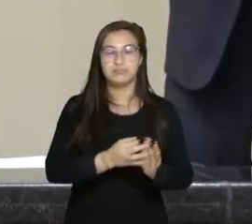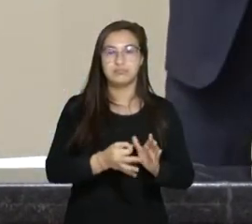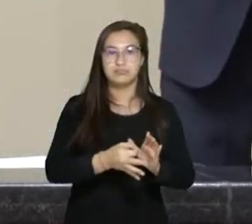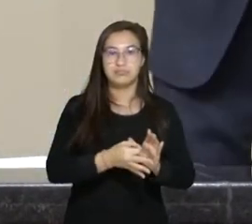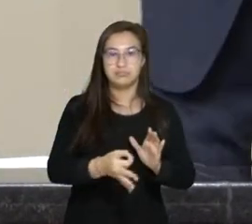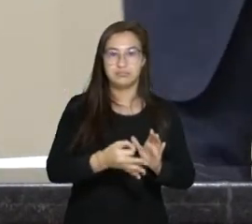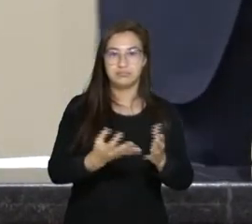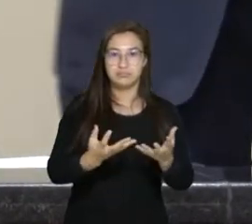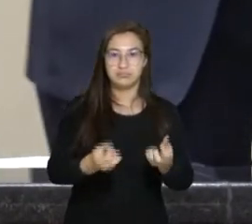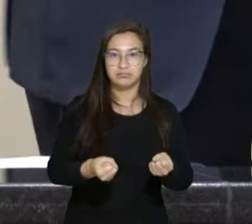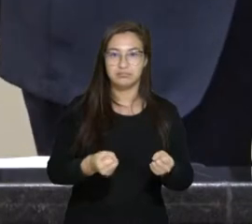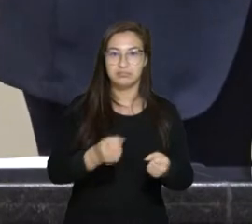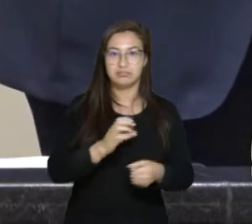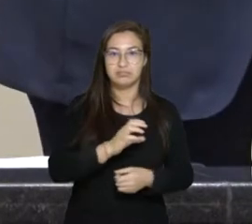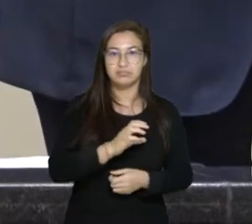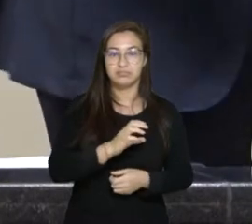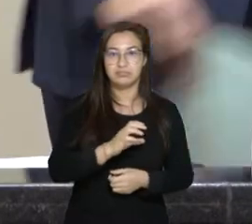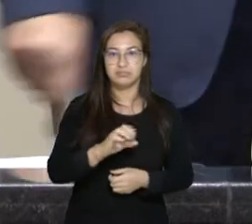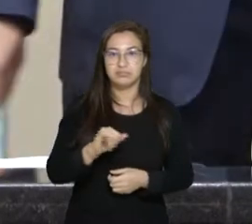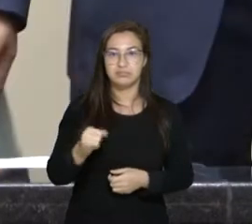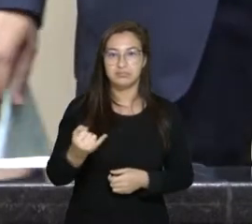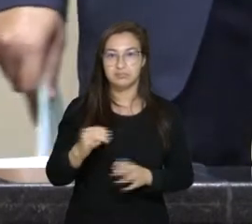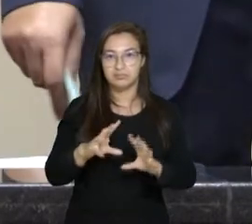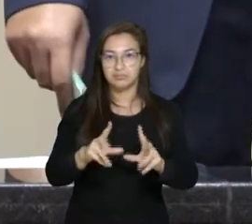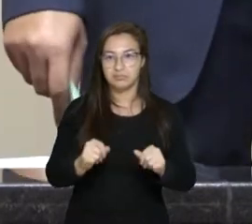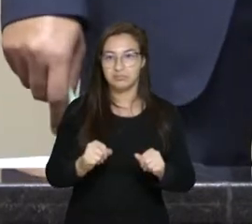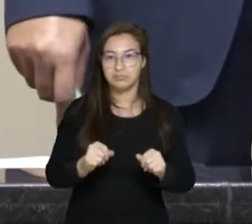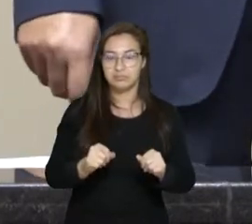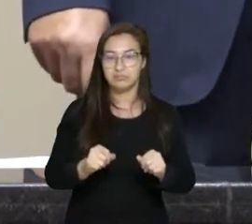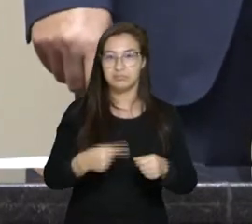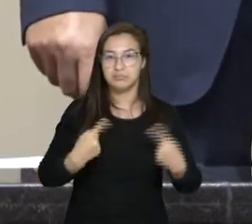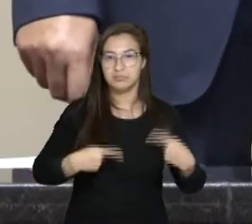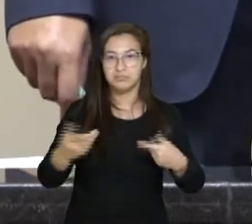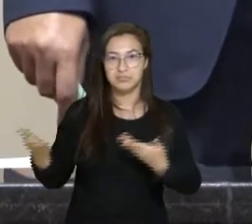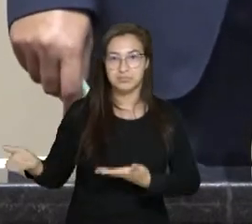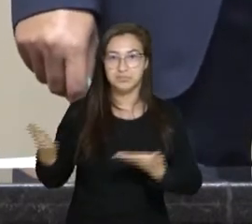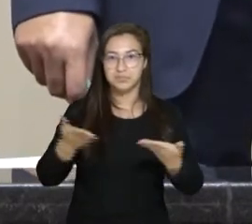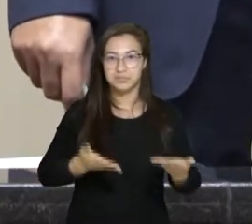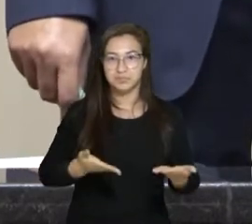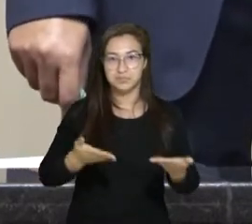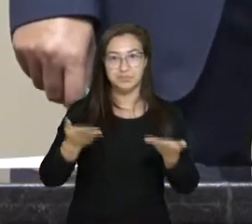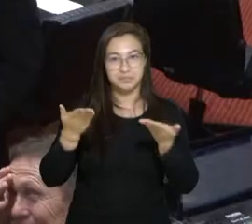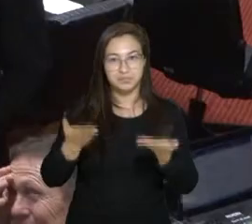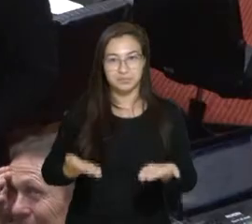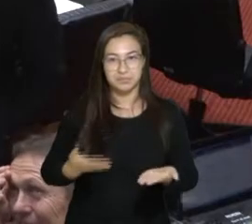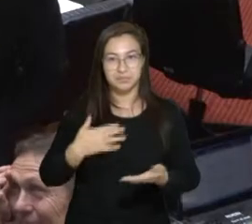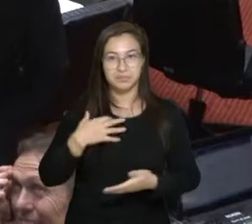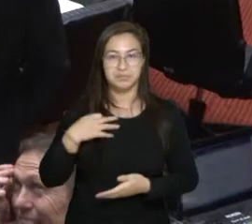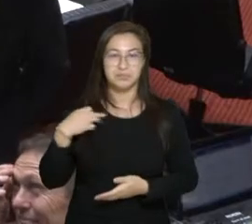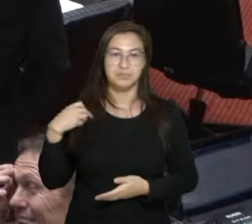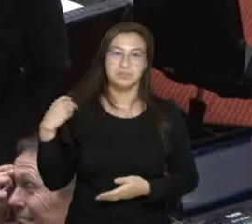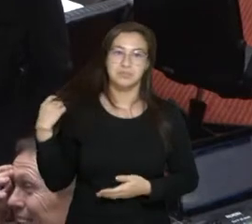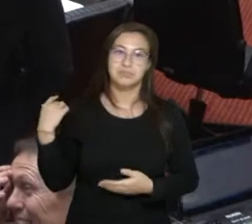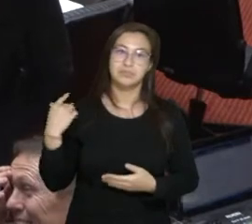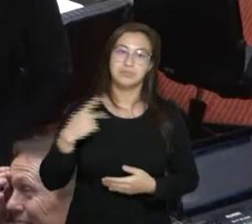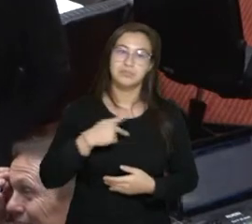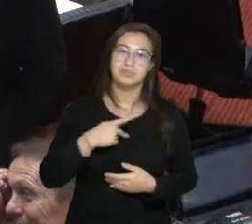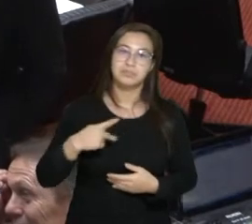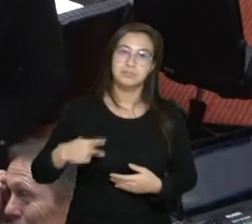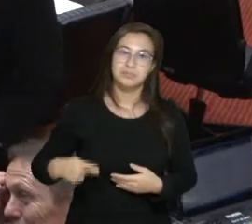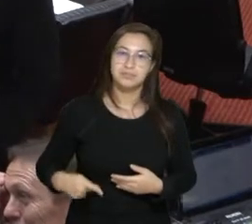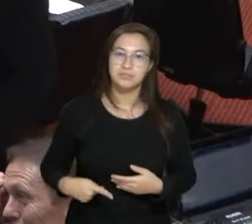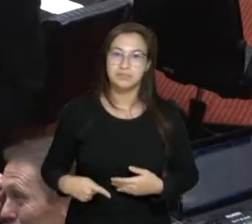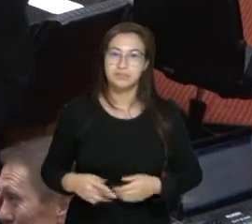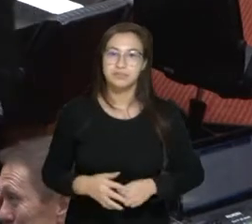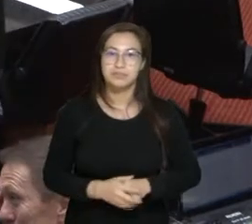das comissões em discussão a palavra ao autor Deputado Milton fiz seu presidente